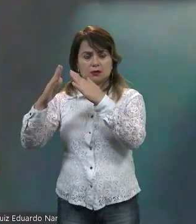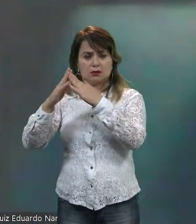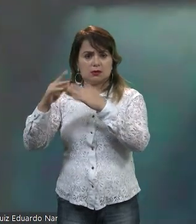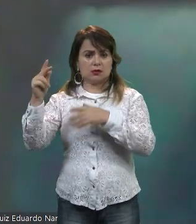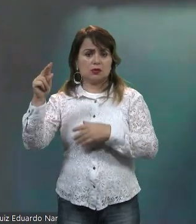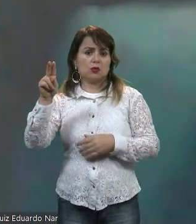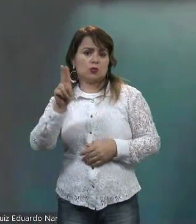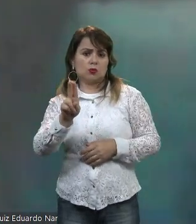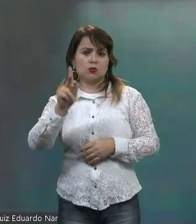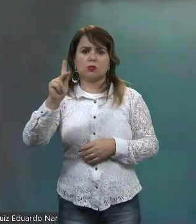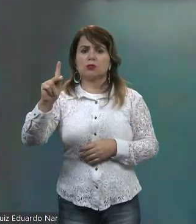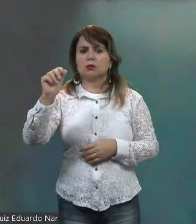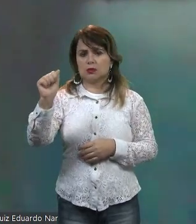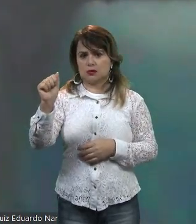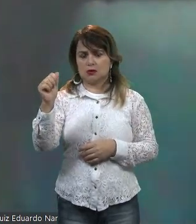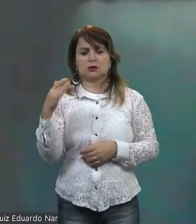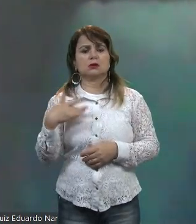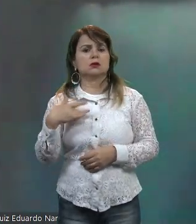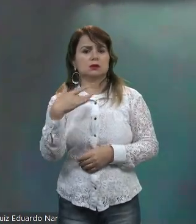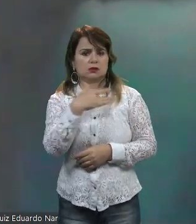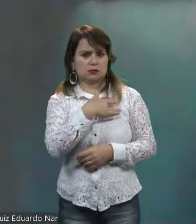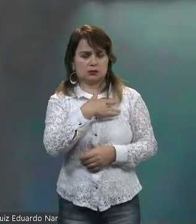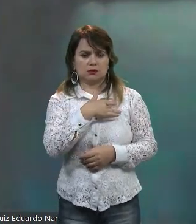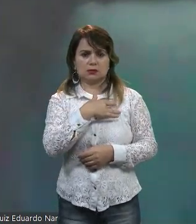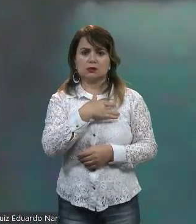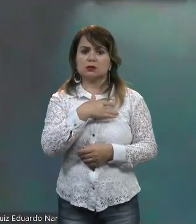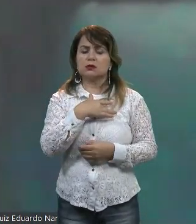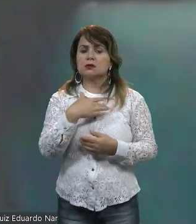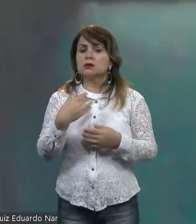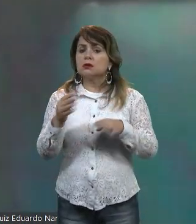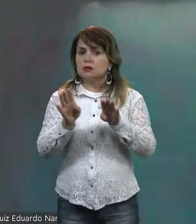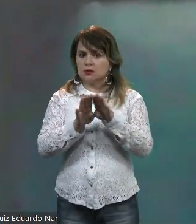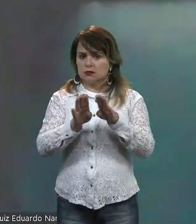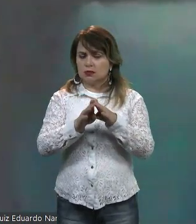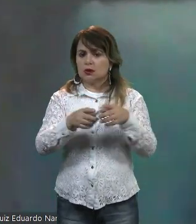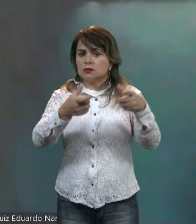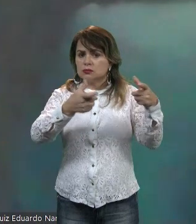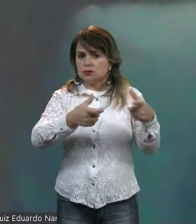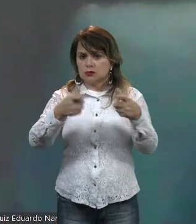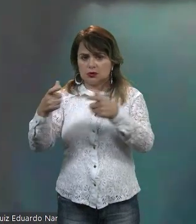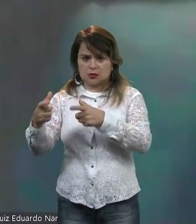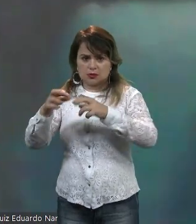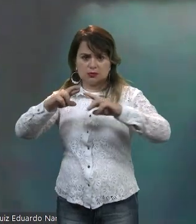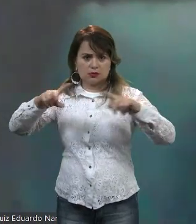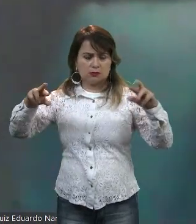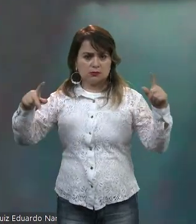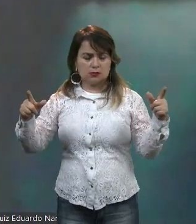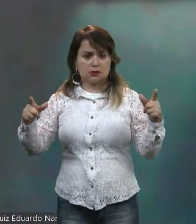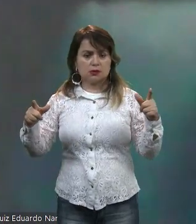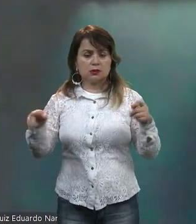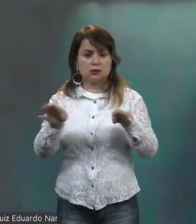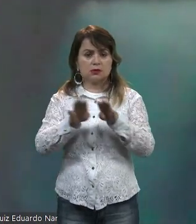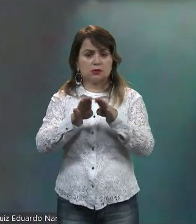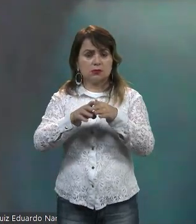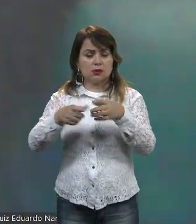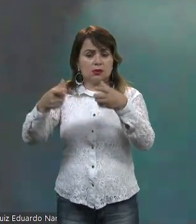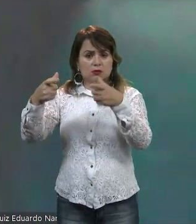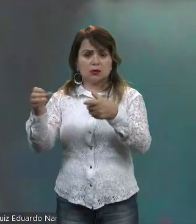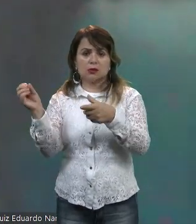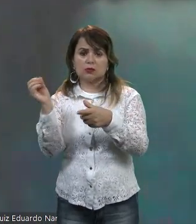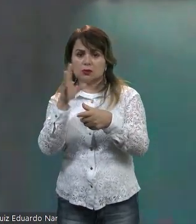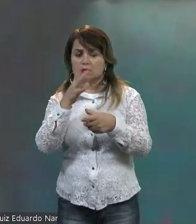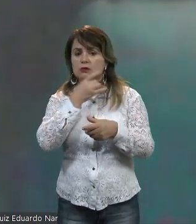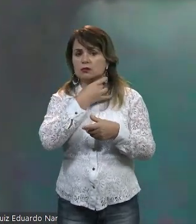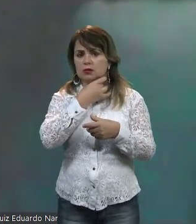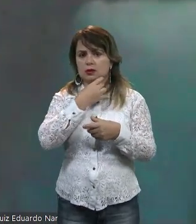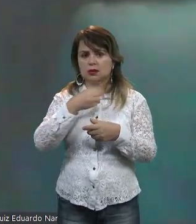pela UPA, no caso da UPA da Zona Norte também, mas principalmente da Zona Sul,